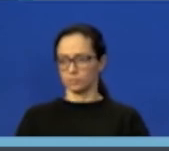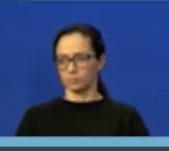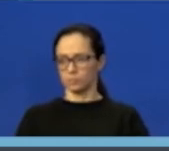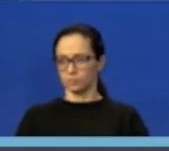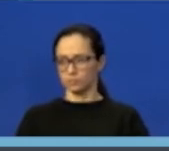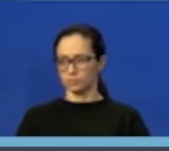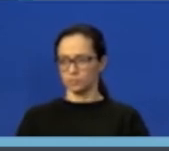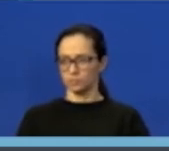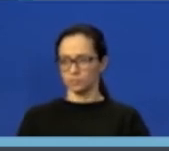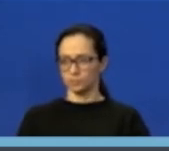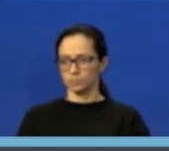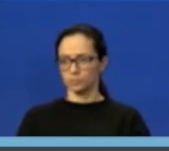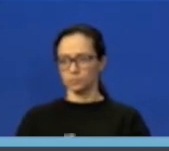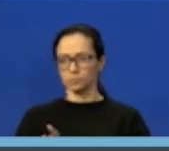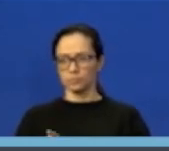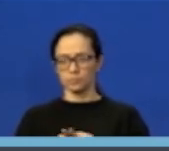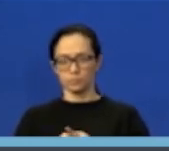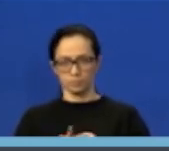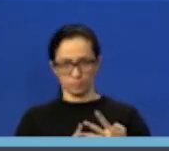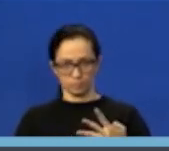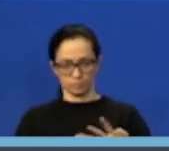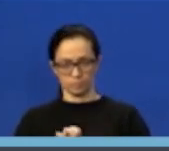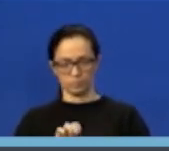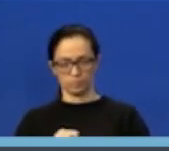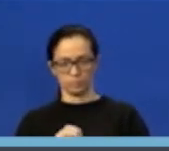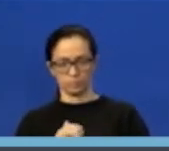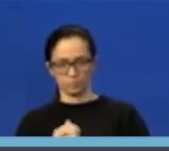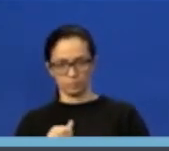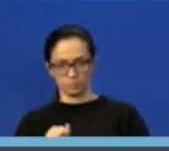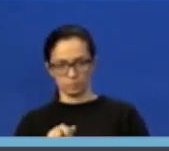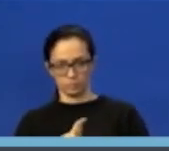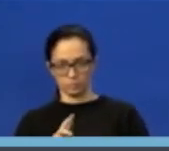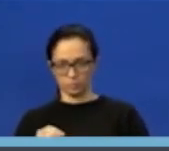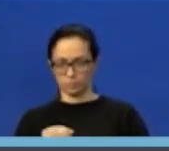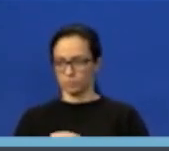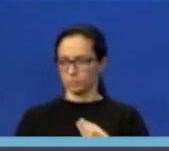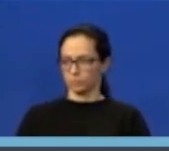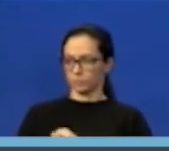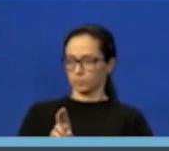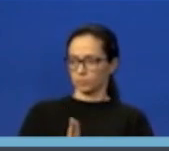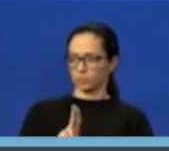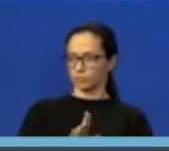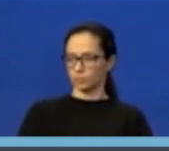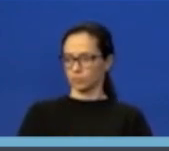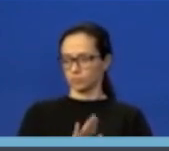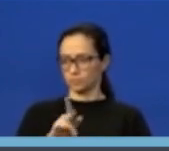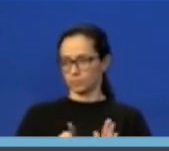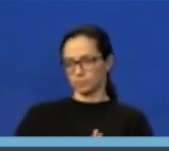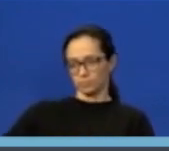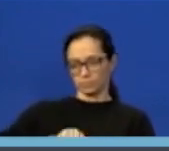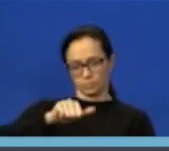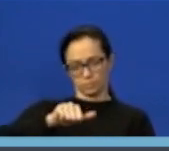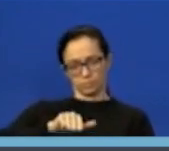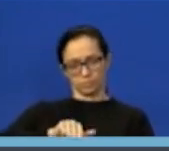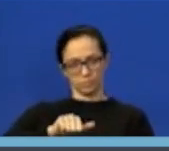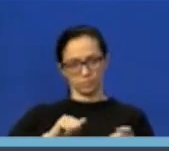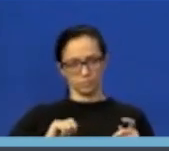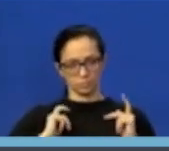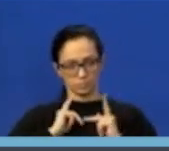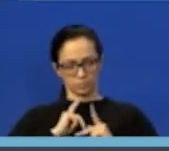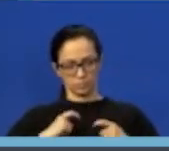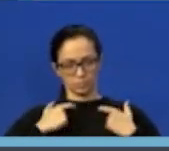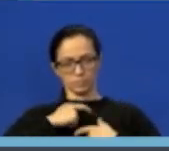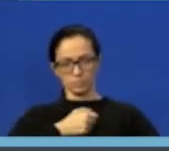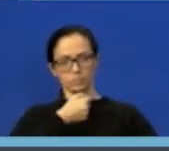outro exame, que é o exame do escarro, e esse exame ele é utilizado, por exemplo, principalmente na avaliação da tuberculose.